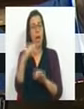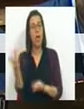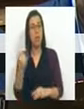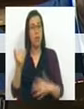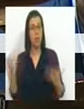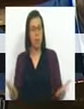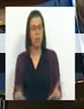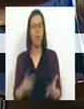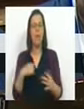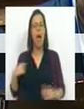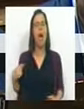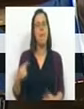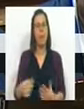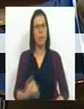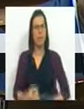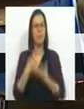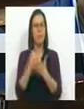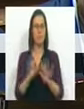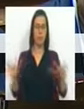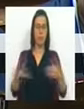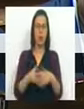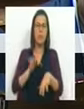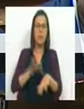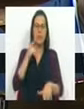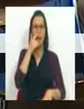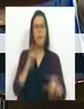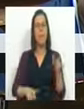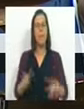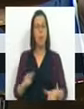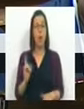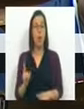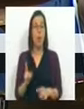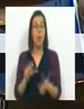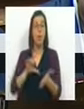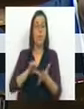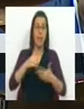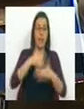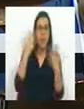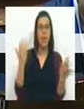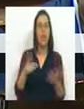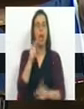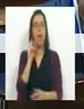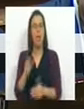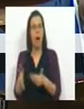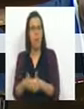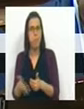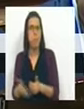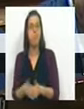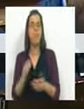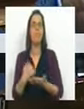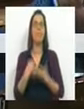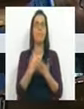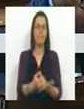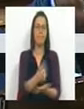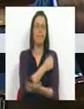instituição. Prestam diariamente o apoio a um grupo vulnerável de pessoas através dos seus centros de dia, dos lares de idosos, do